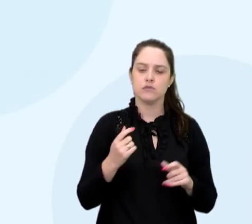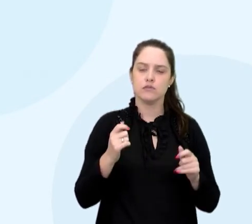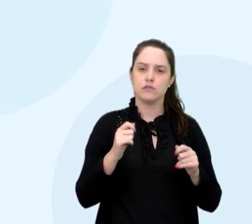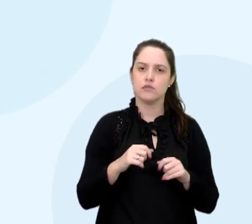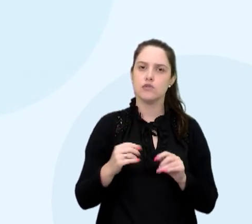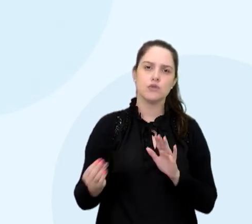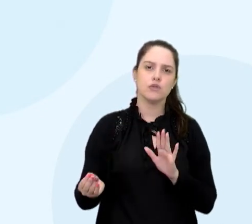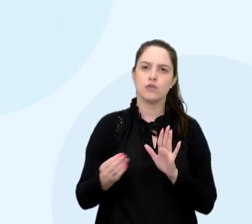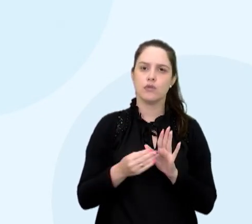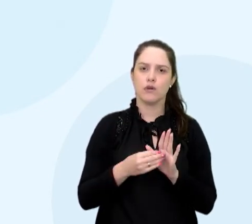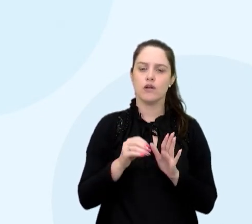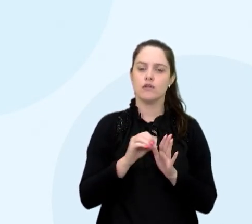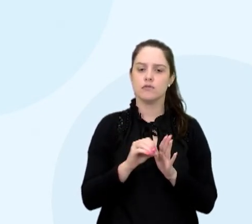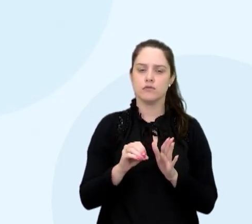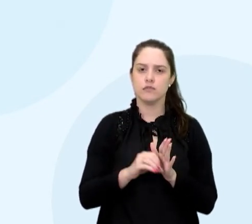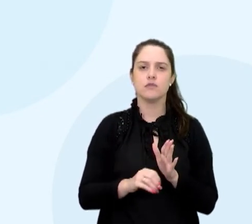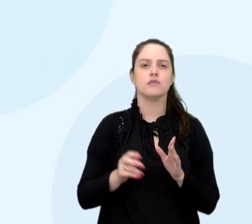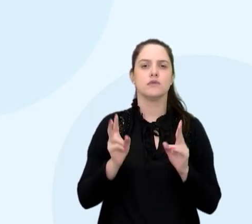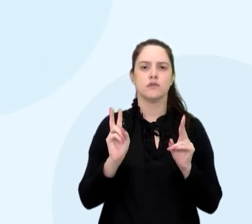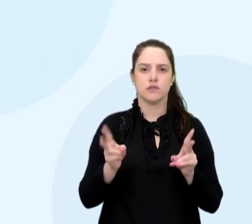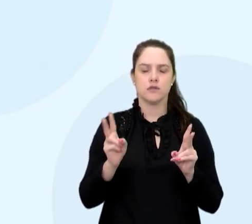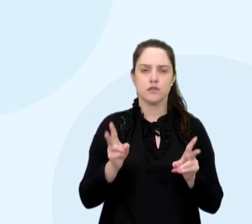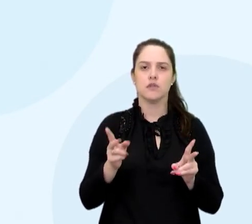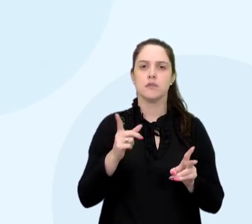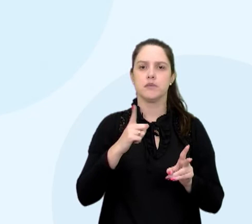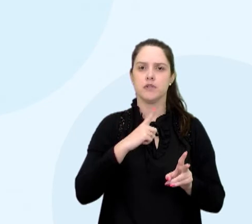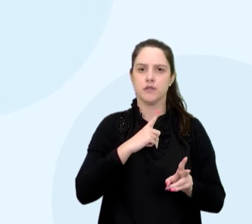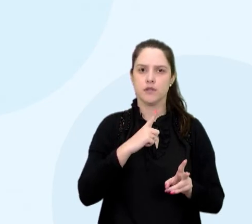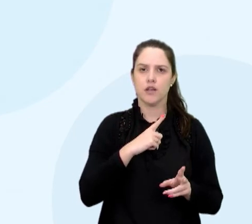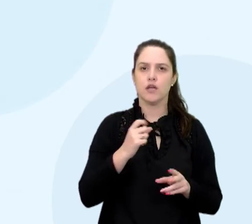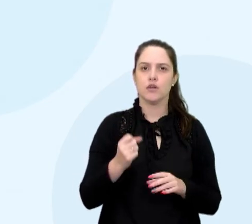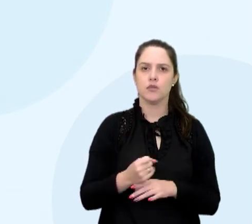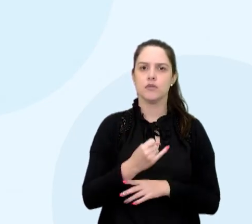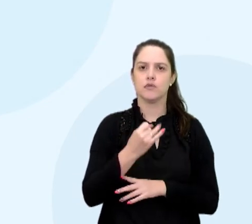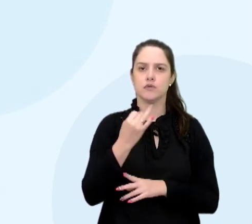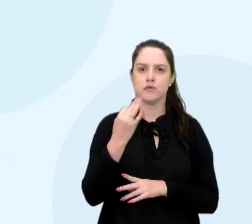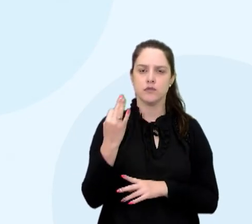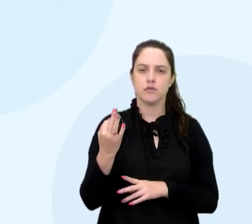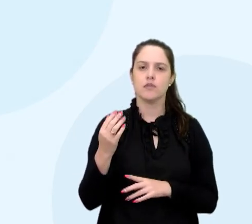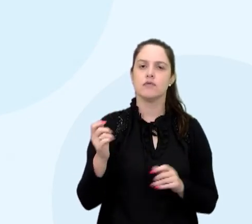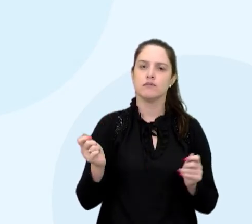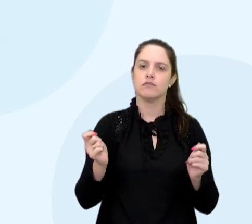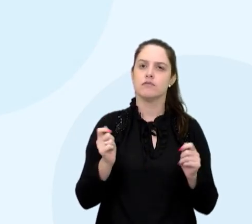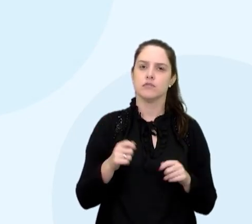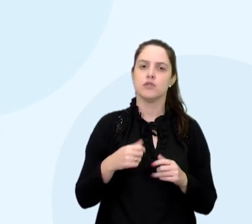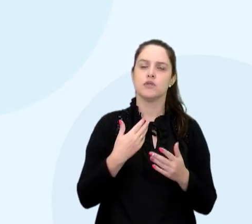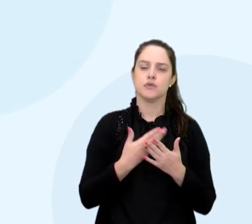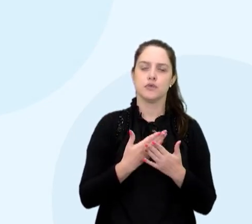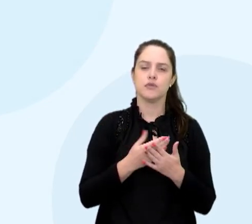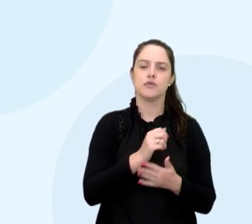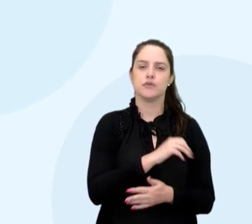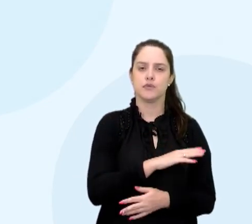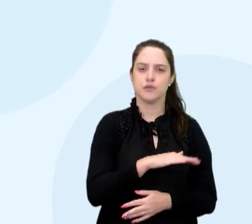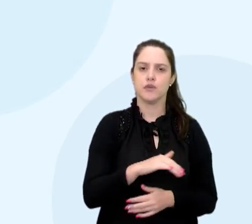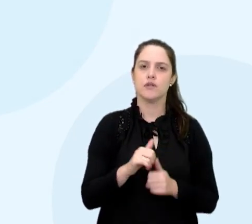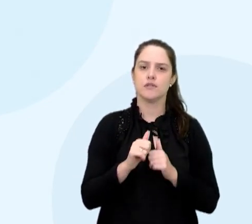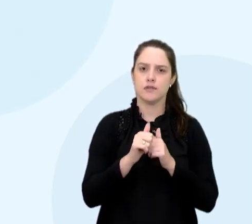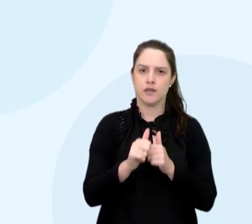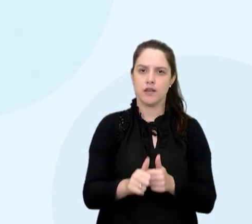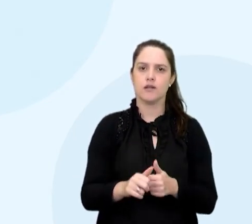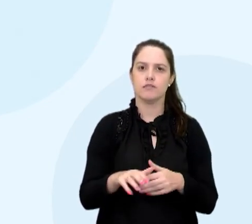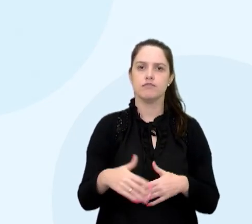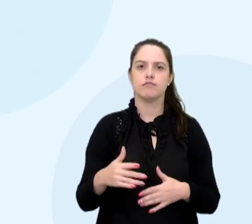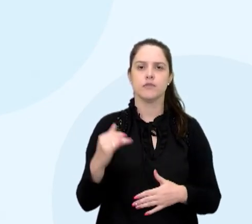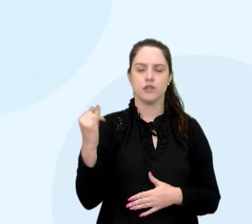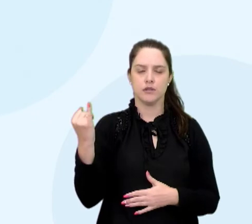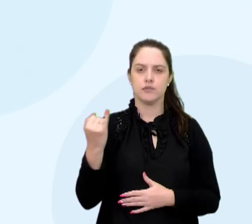texto na íntegra, mas sempre tem um endereço de onde foi tirado o texto, você pode acessar, ler o texto na íntegra, que isso aí é importantíssimo, né? Acessar